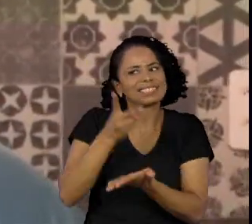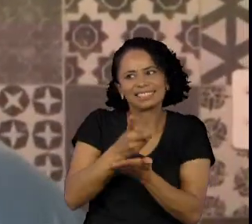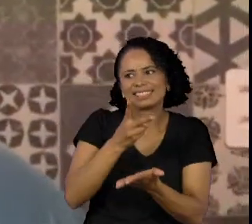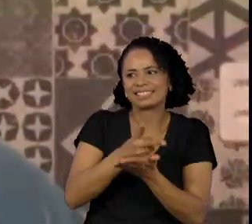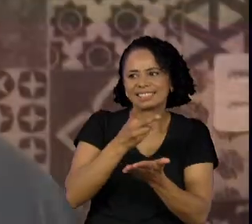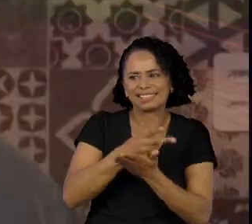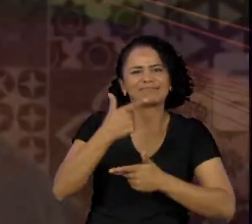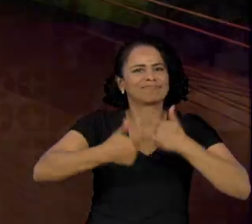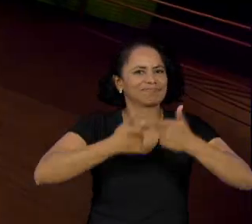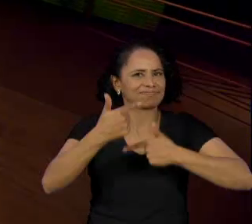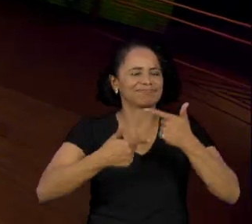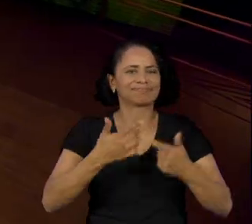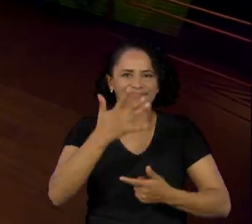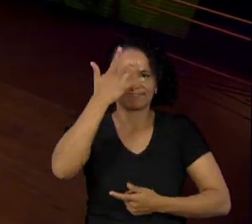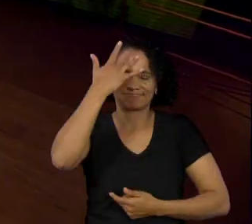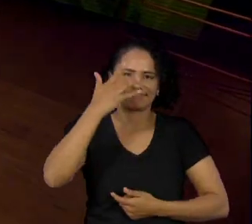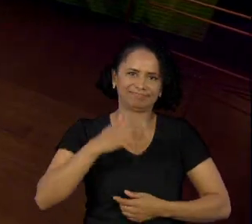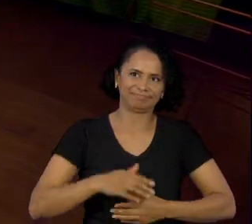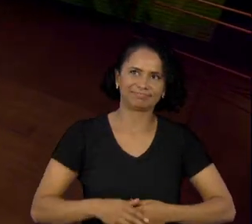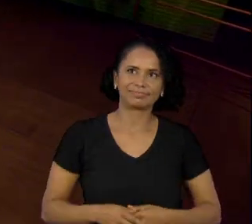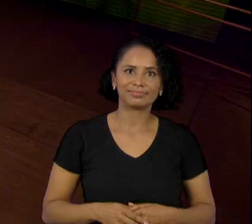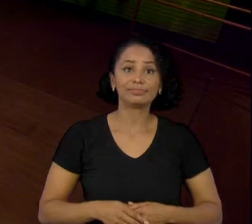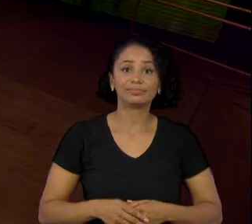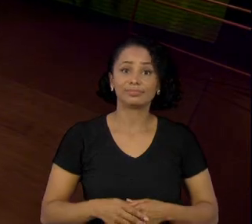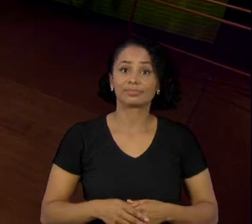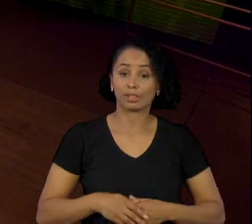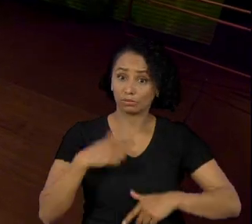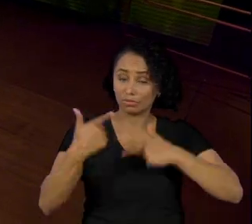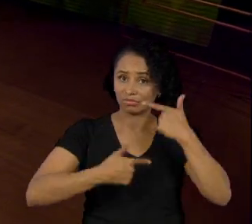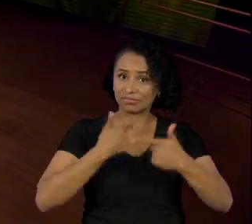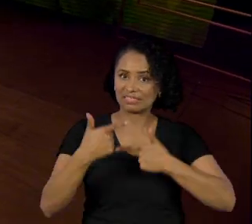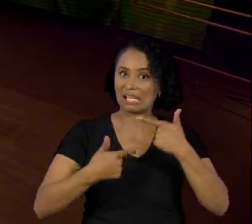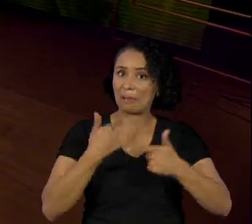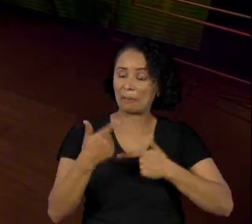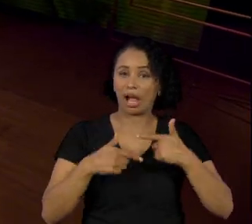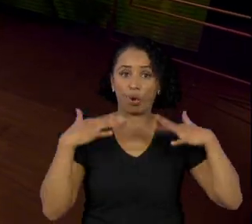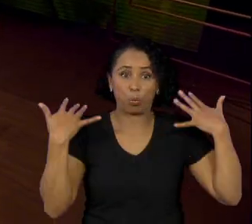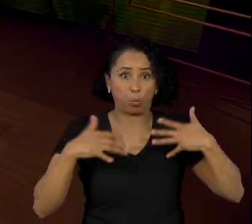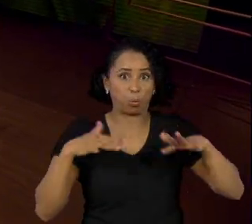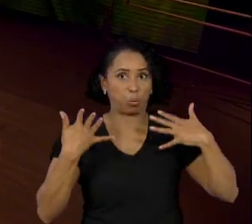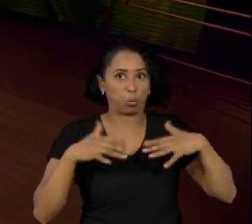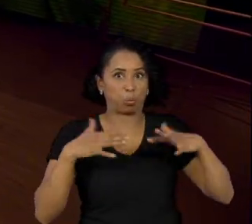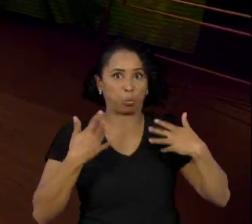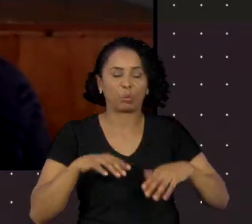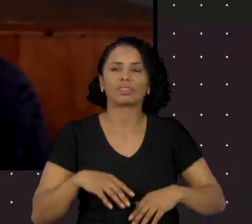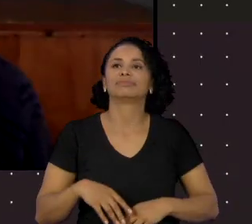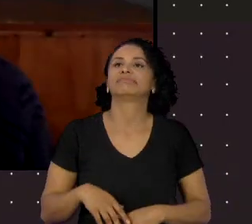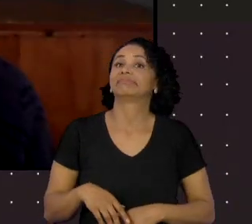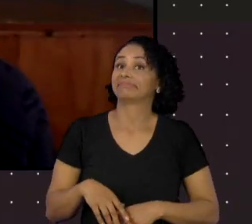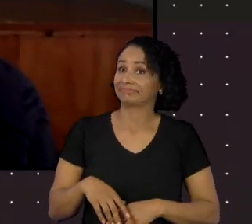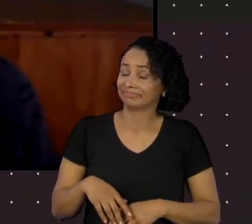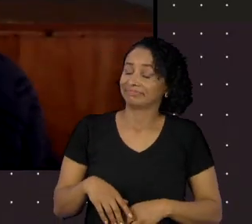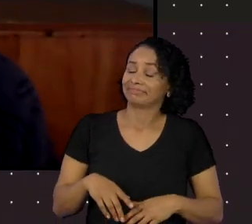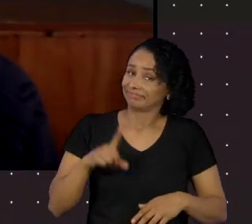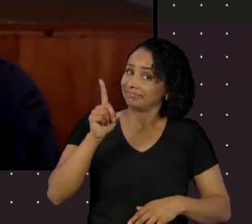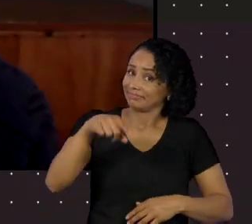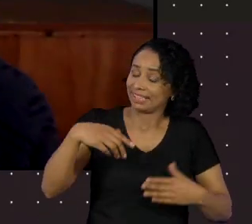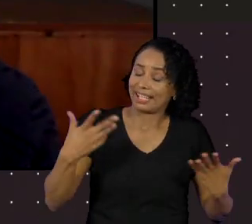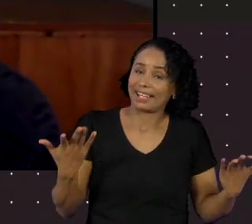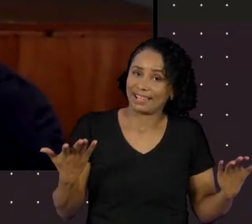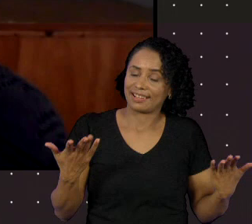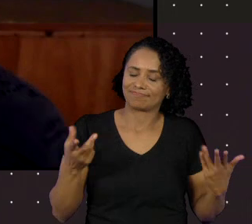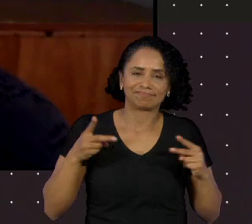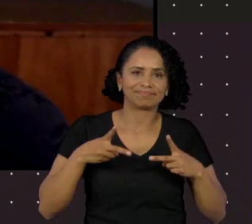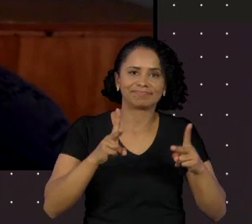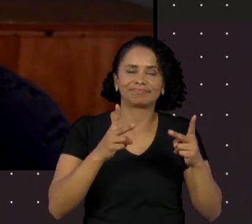Um beijo. Um trabalho de uma potência sem tamanho. Mas eu falo isso, assim,